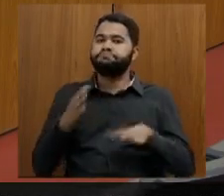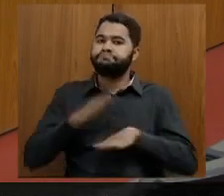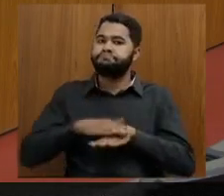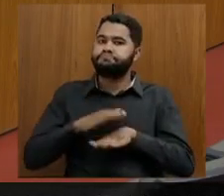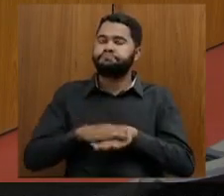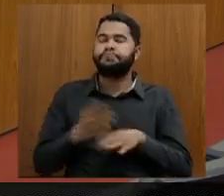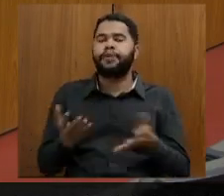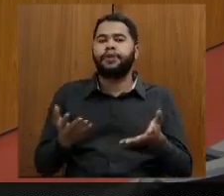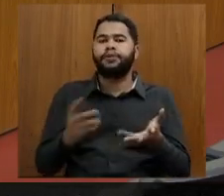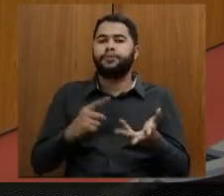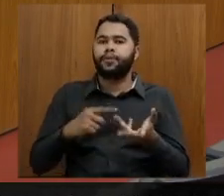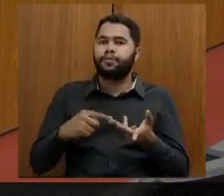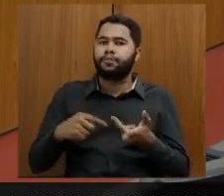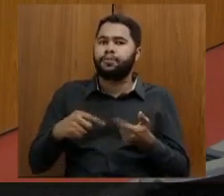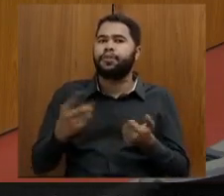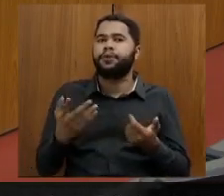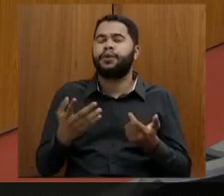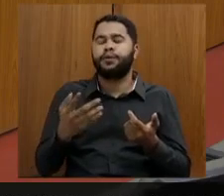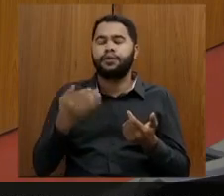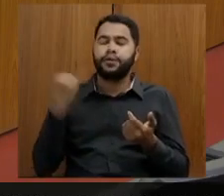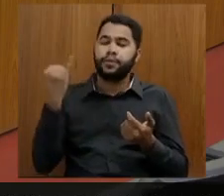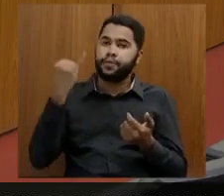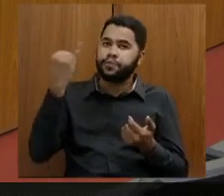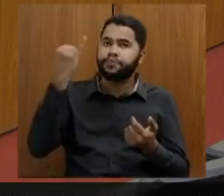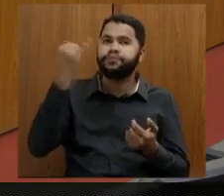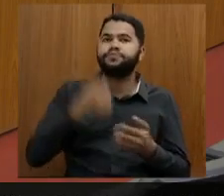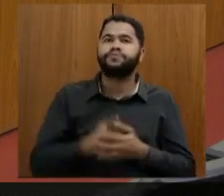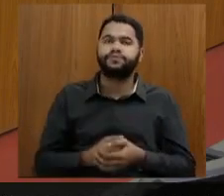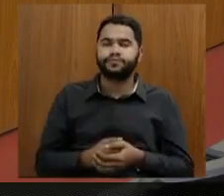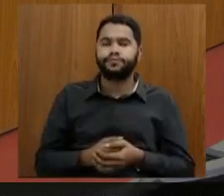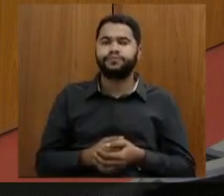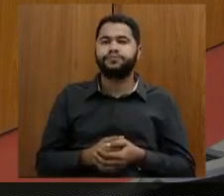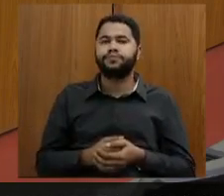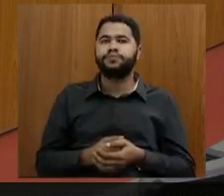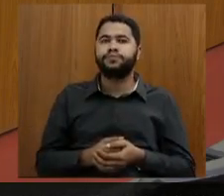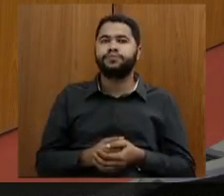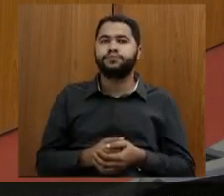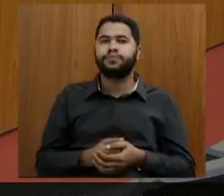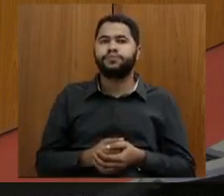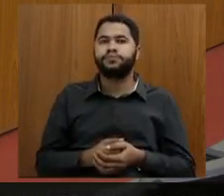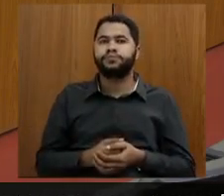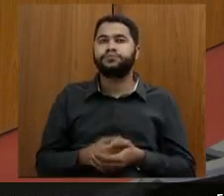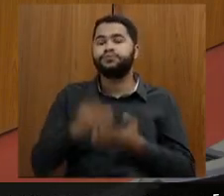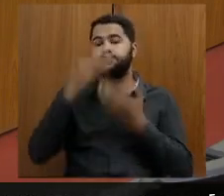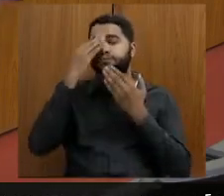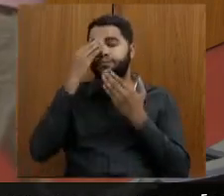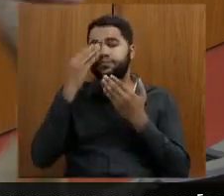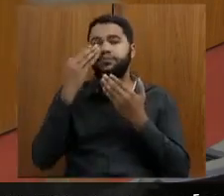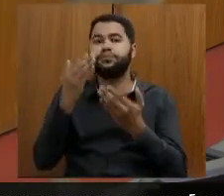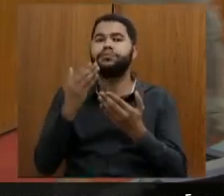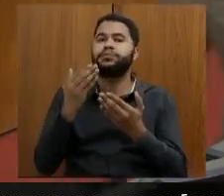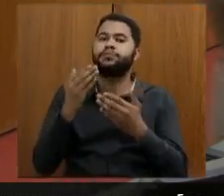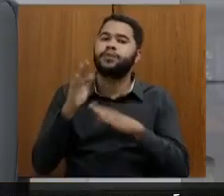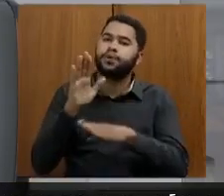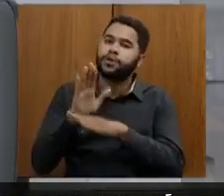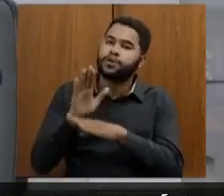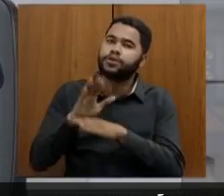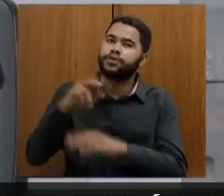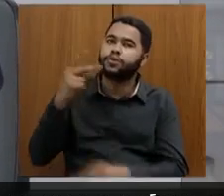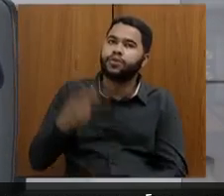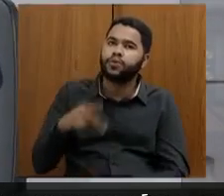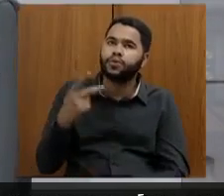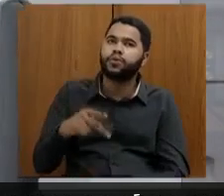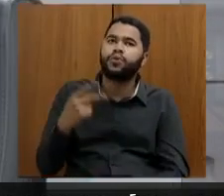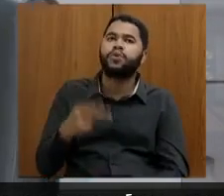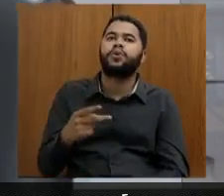com levantamentos importantes debates importantes agradecer sua Assessoria aqui